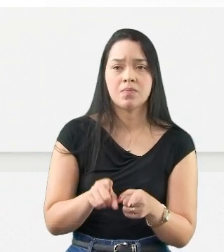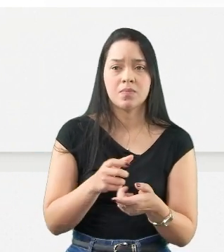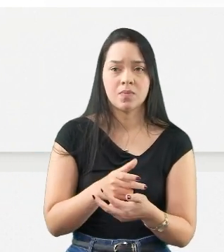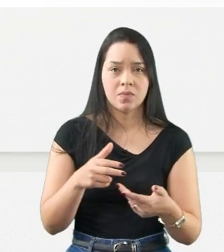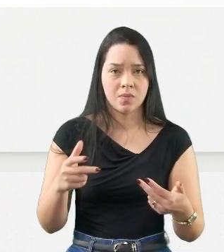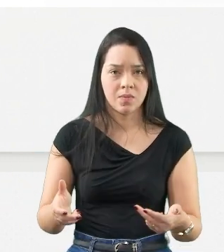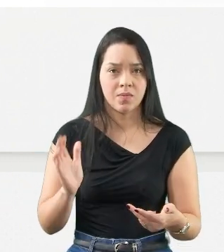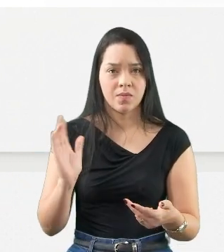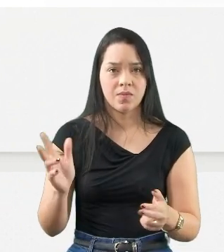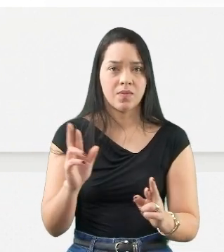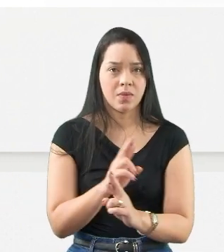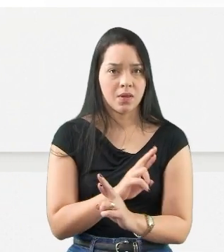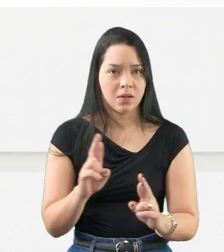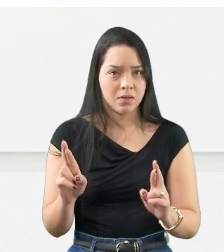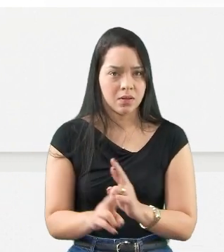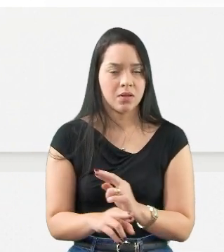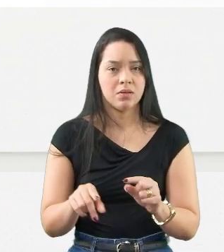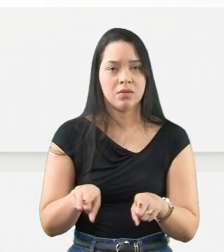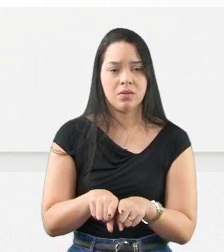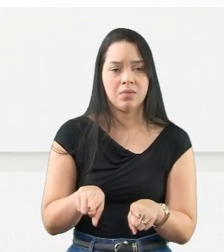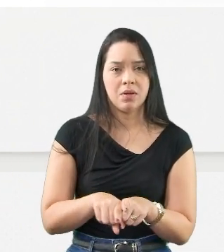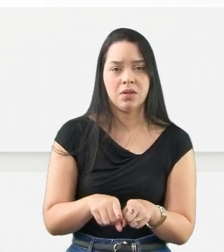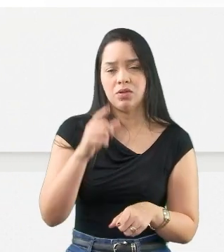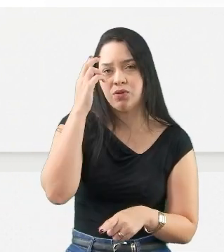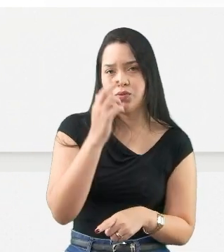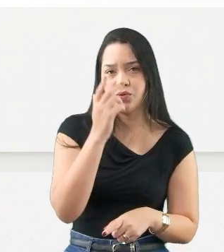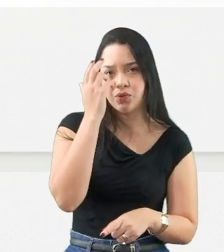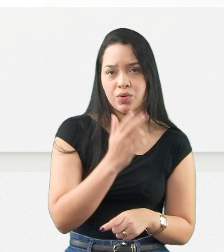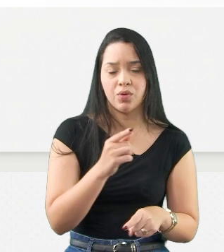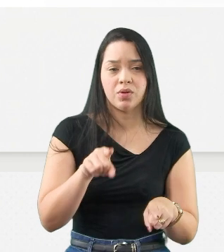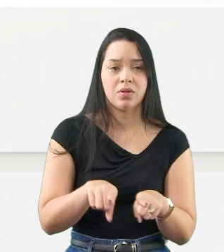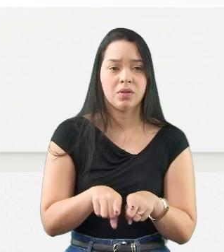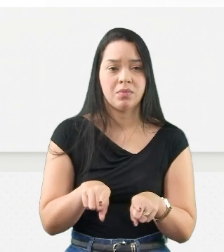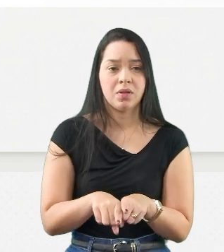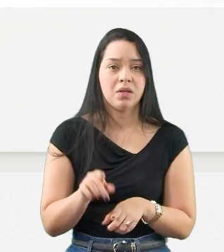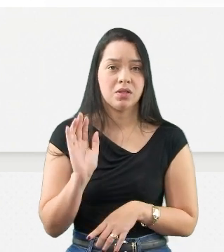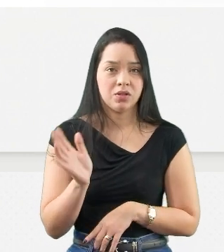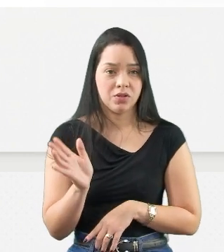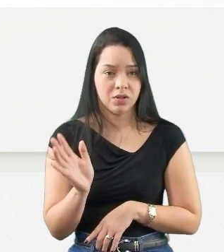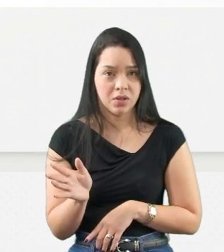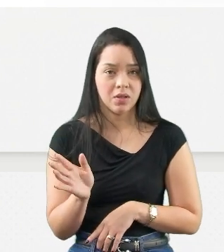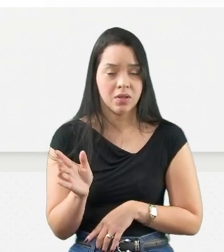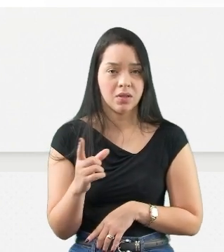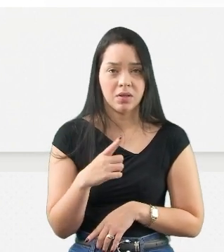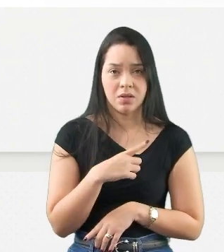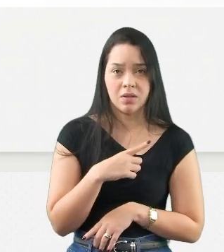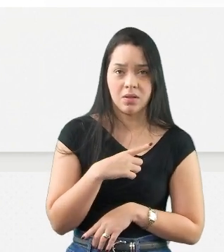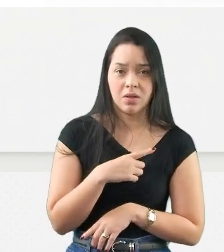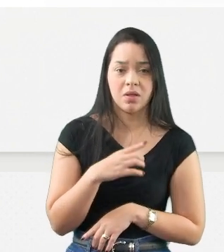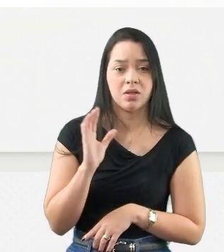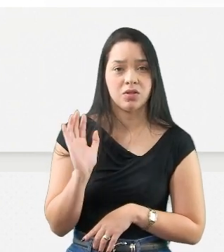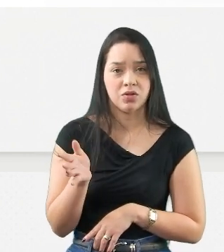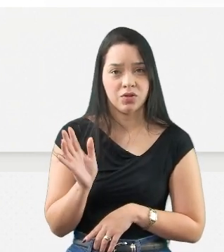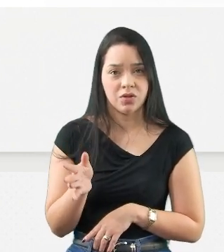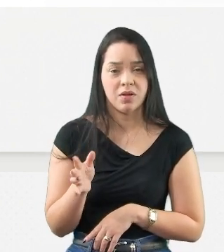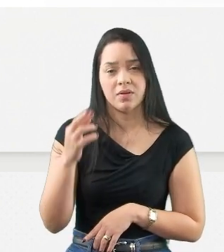estavam relacionadas ao seu percurso histórico, e isso, direta ou indiretamente, vai ser refletido